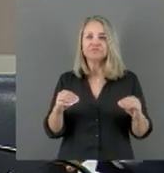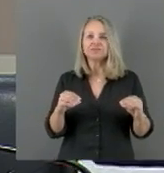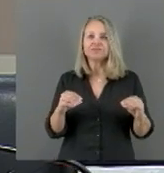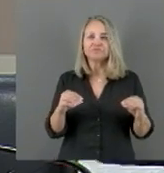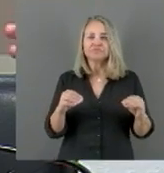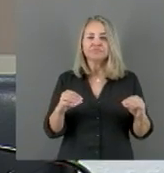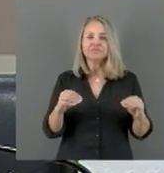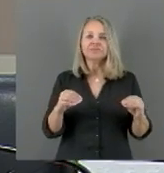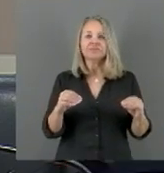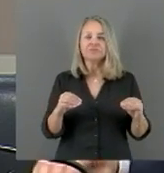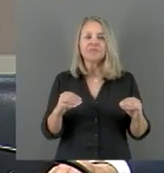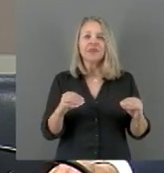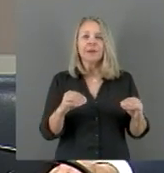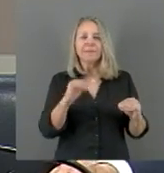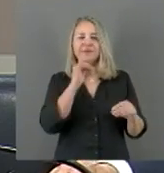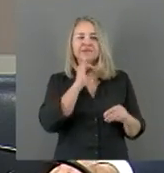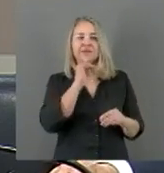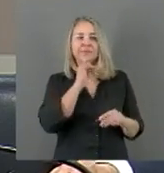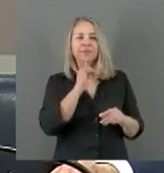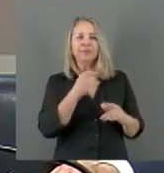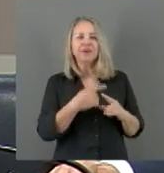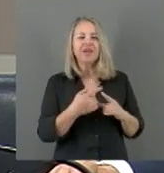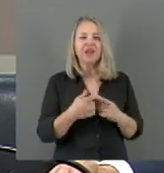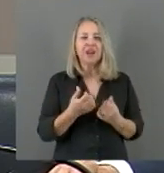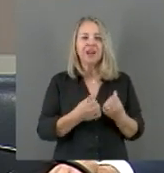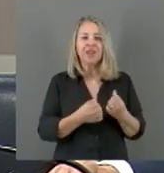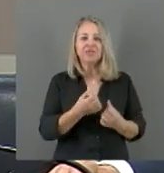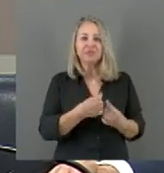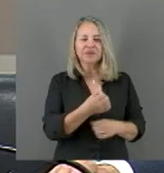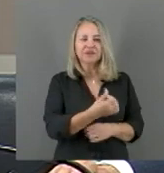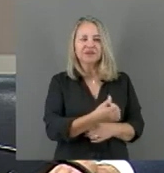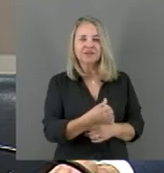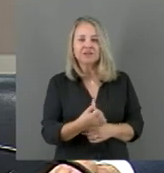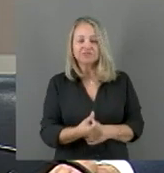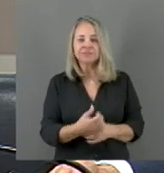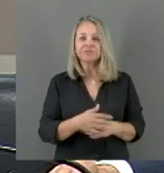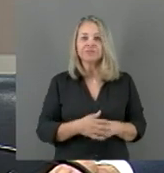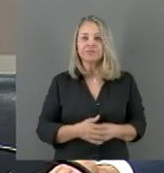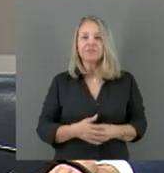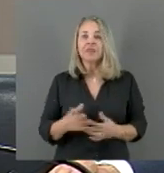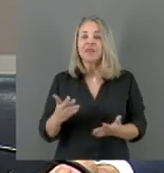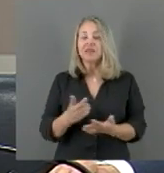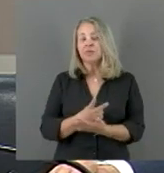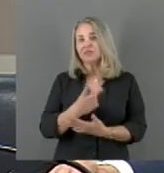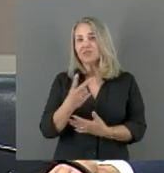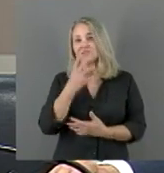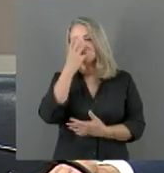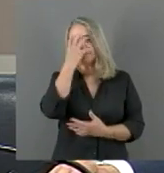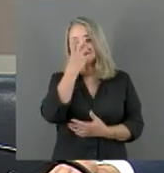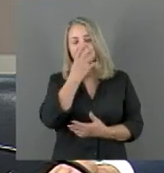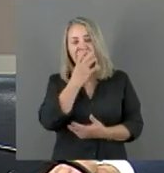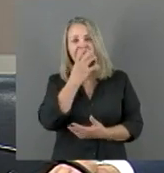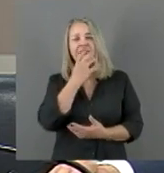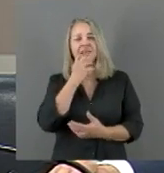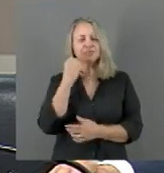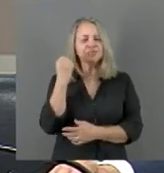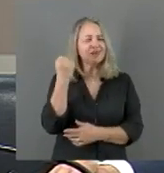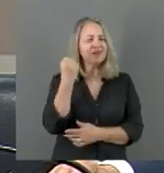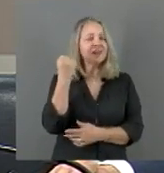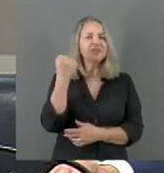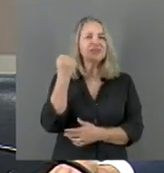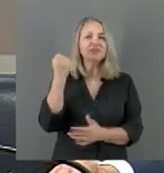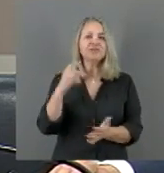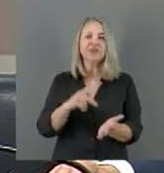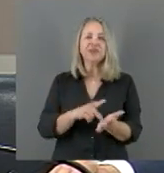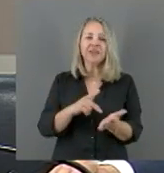o lesbianismo, por exemplo, SRA. E as ameaças são de uma seriedade e uma gravidade tal que ela